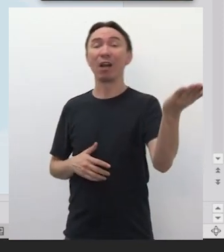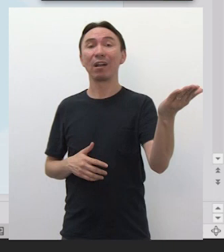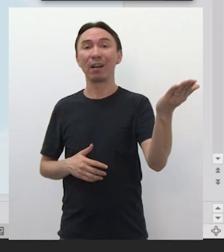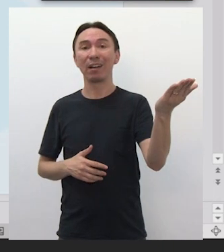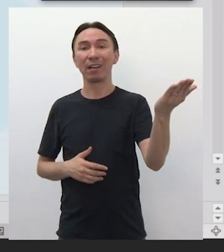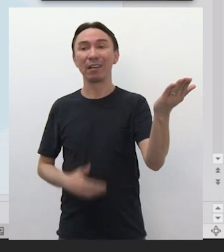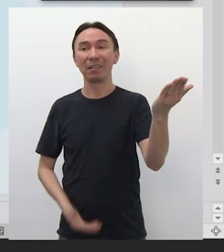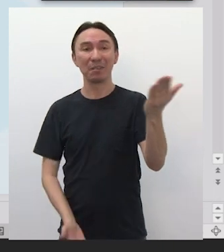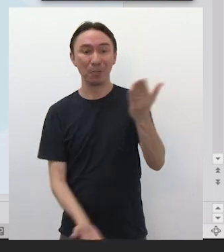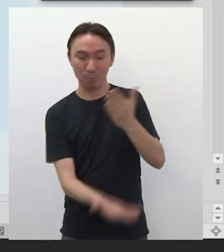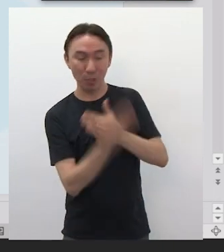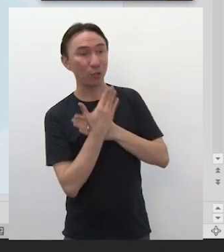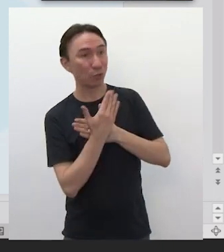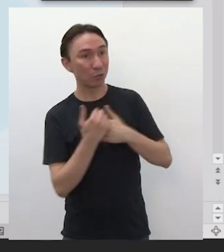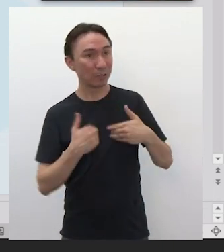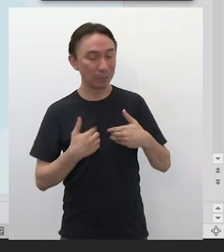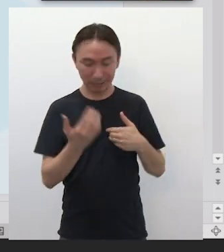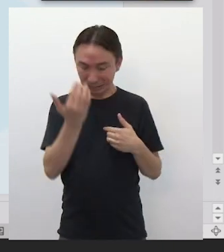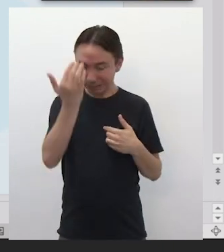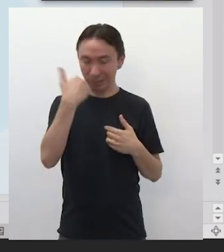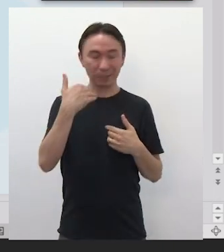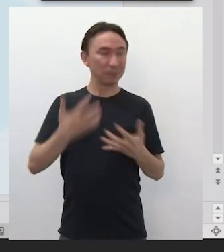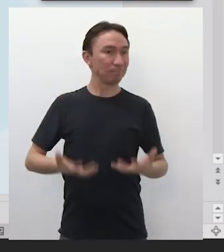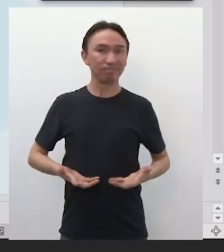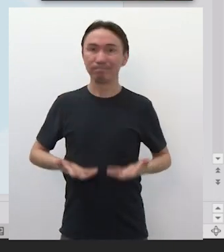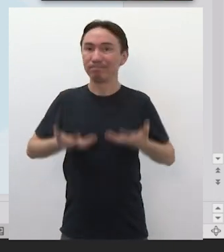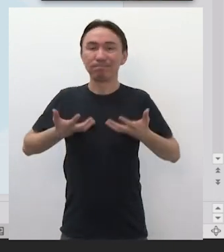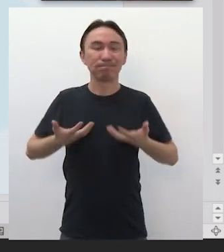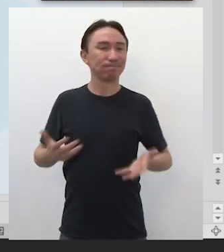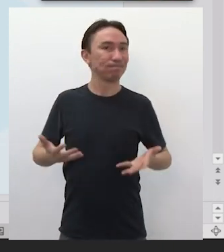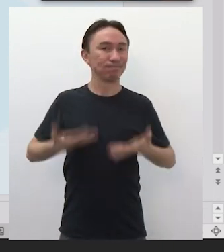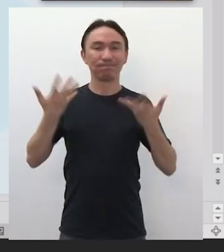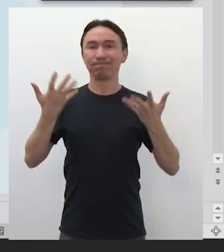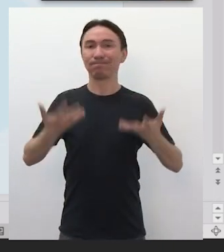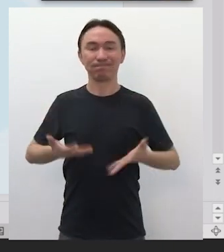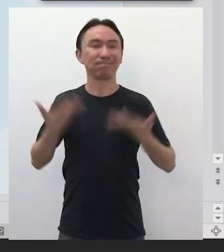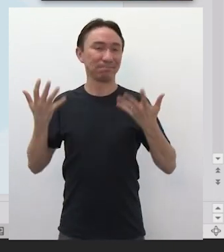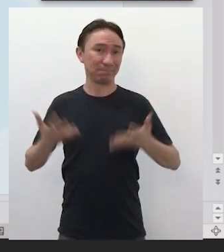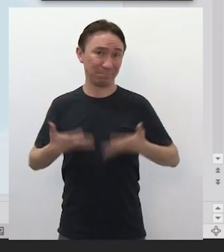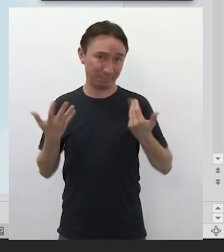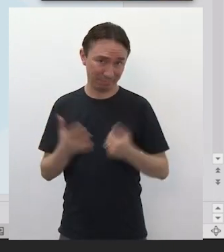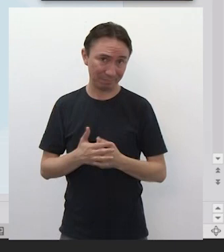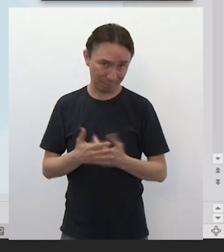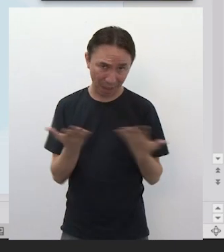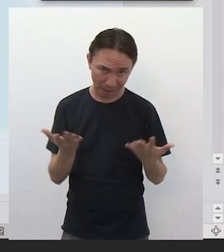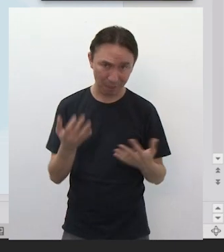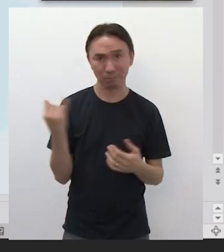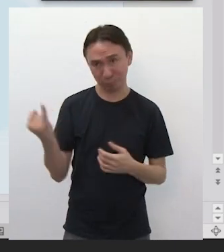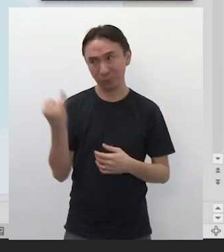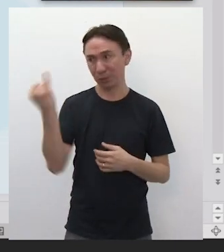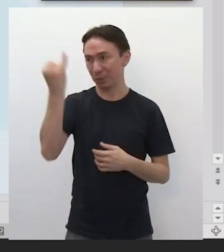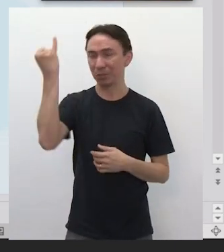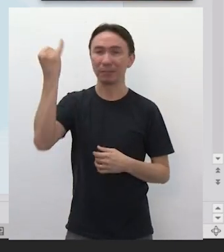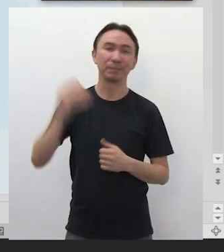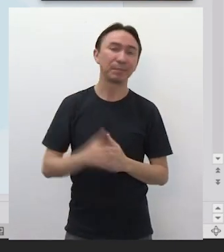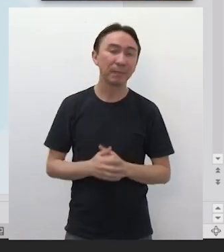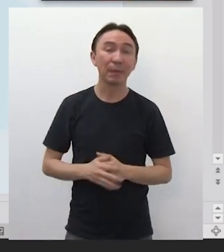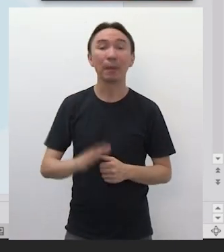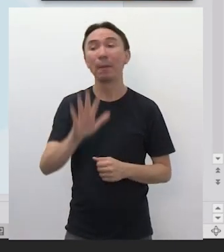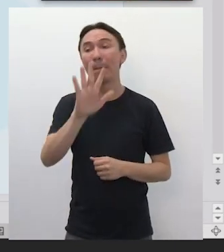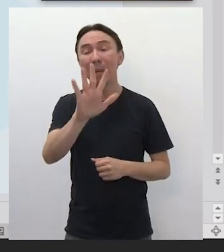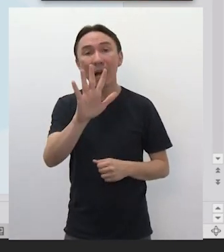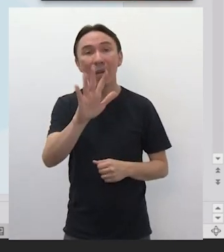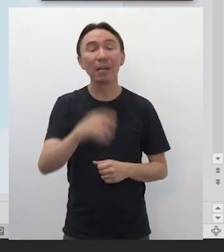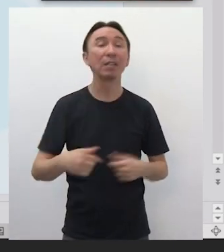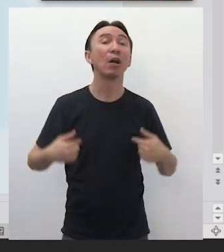a intrínseca. Agora, imagine, e aí, claro, isso é extremamente positivo, né? Agora, o que eu